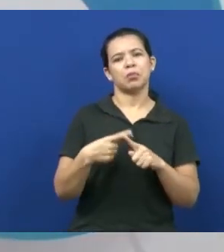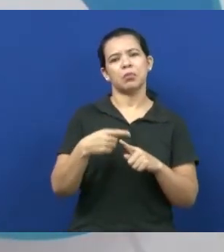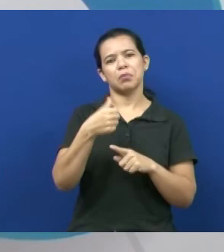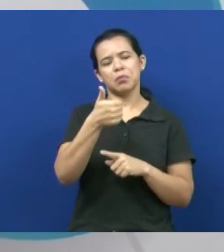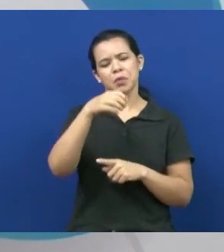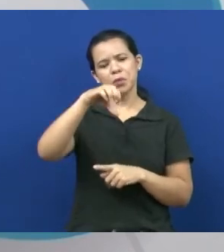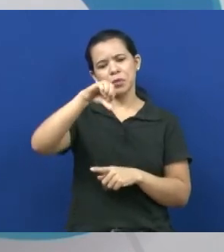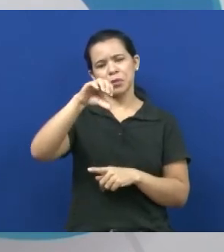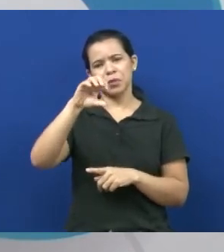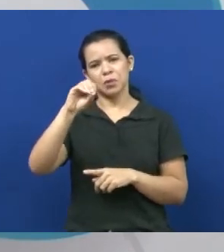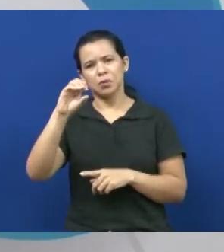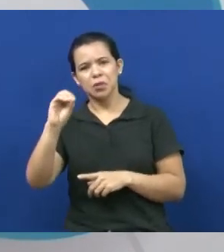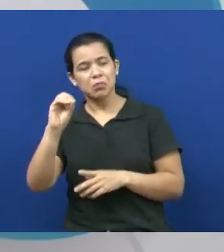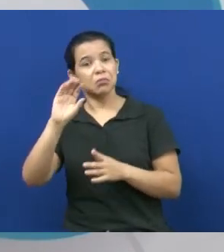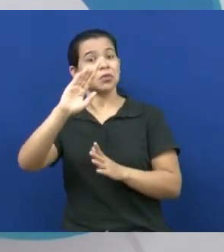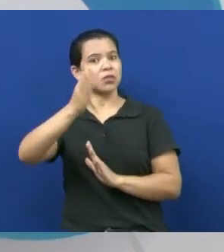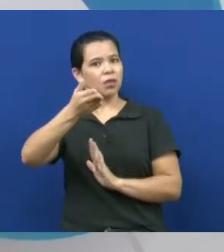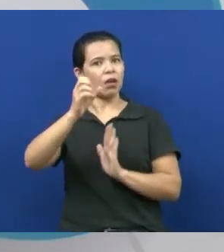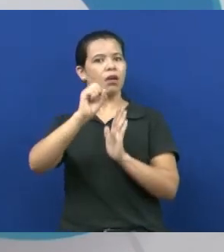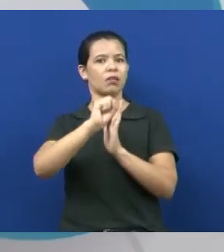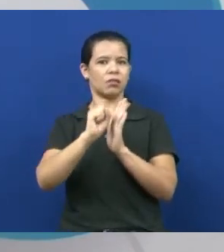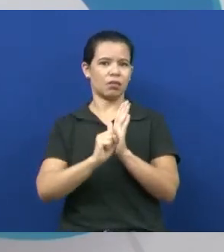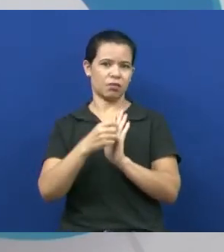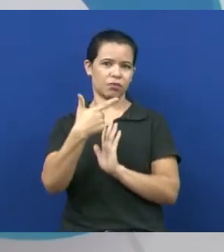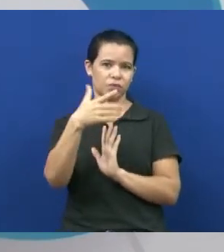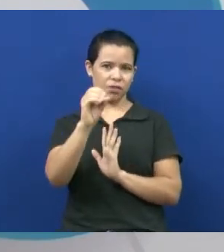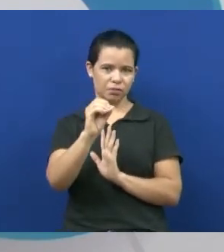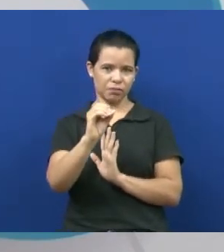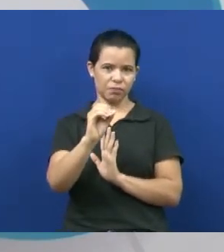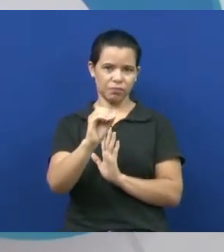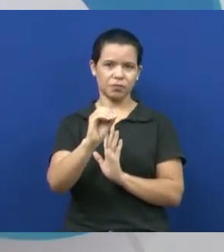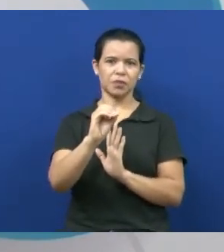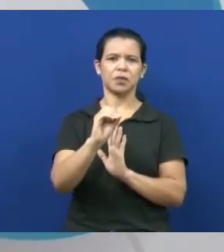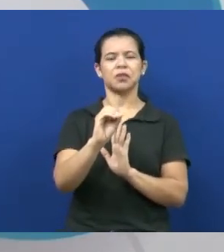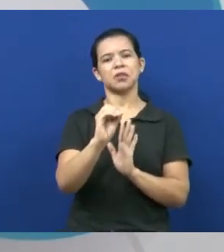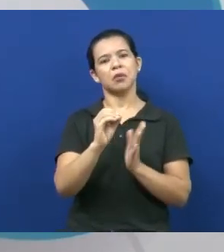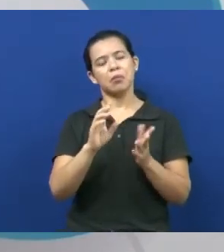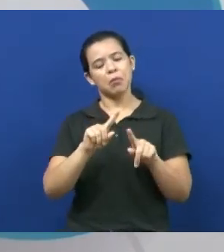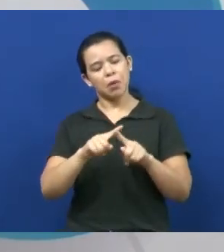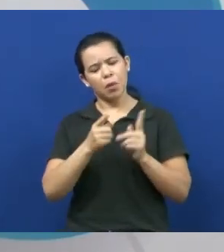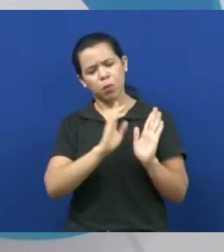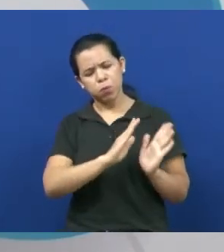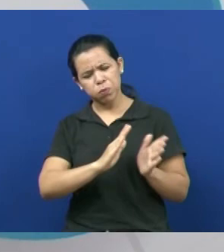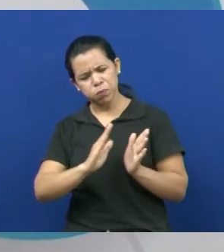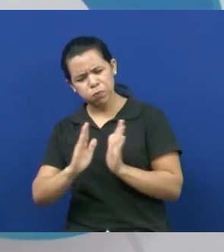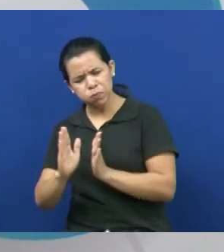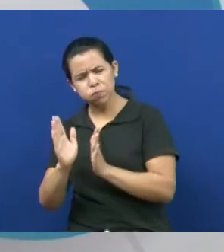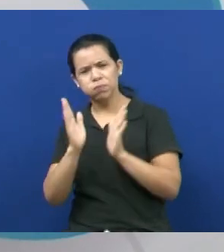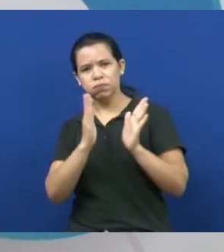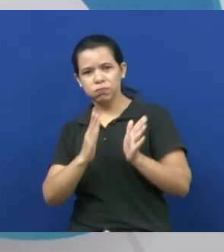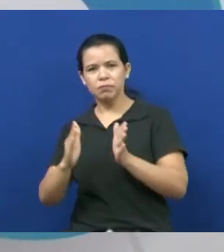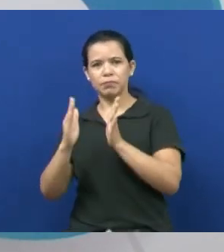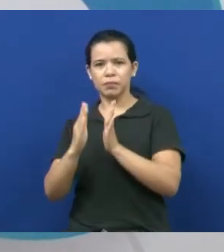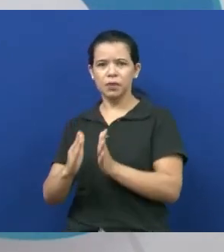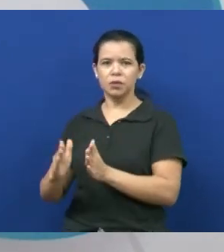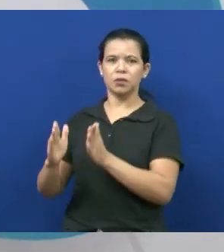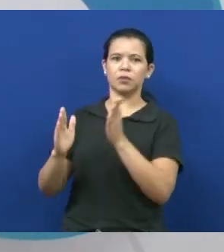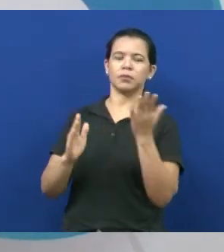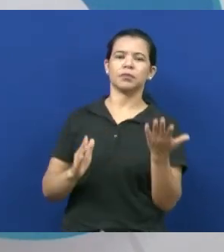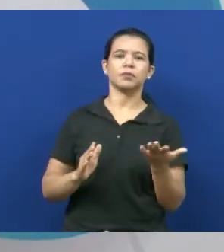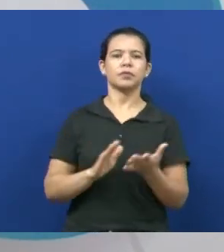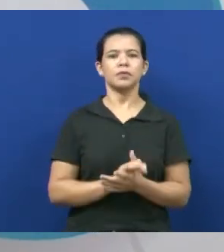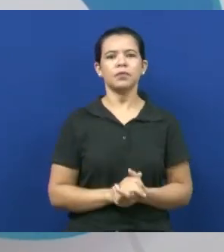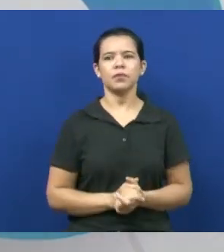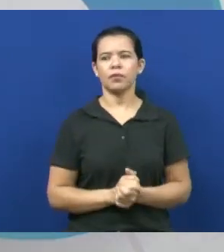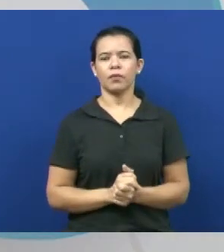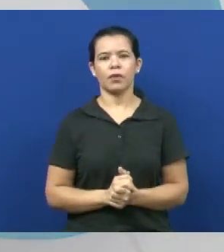porque essa transição ela é um processo natural. Né? Quando a gente fala que ele coexistiu com o simbolismo e o parnasianismo,